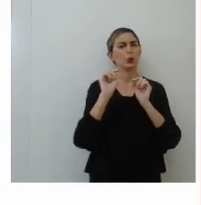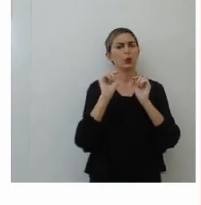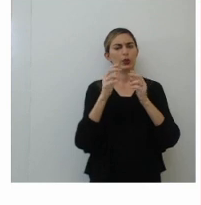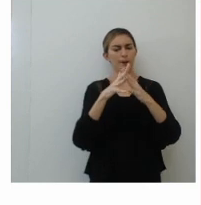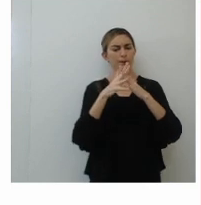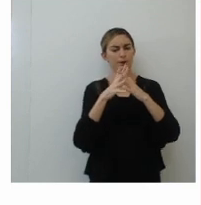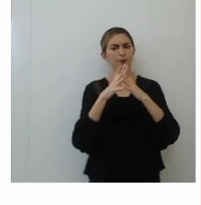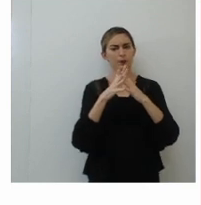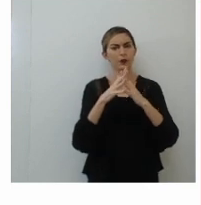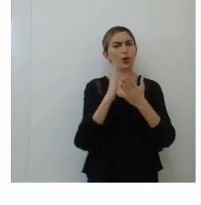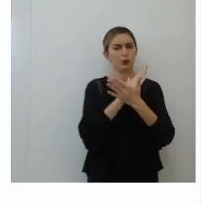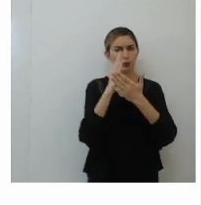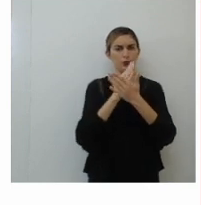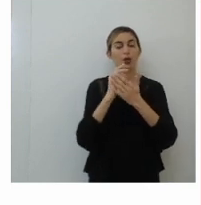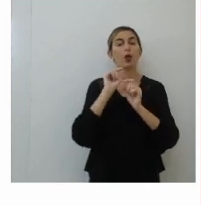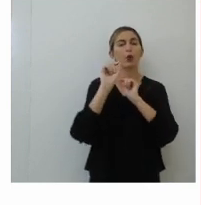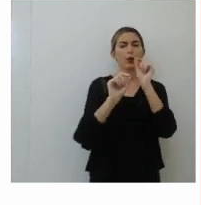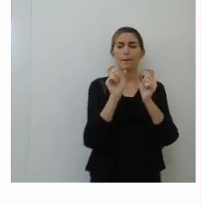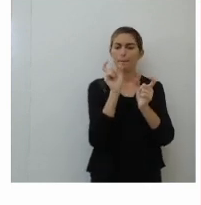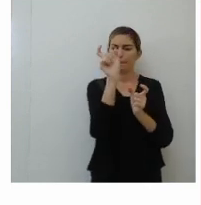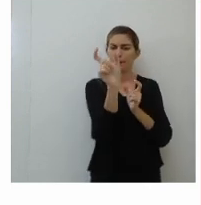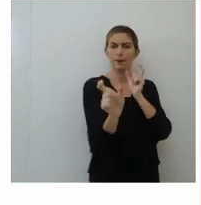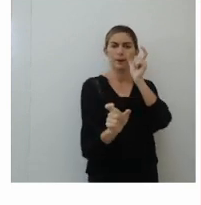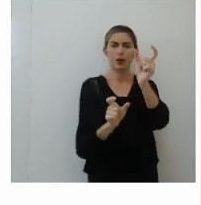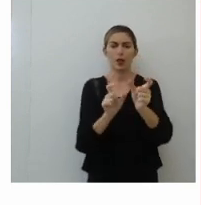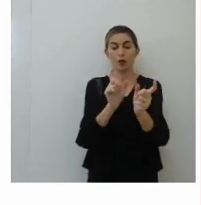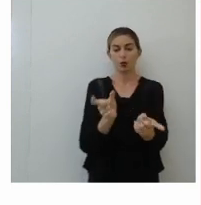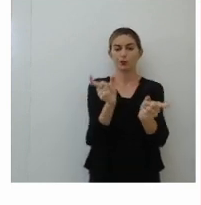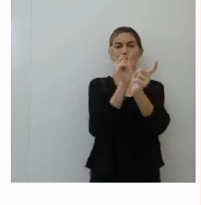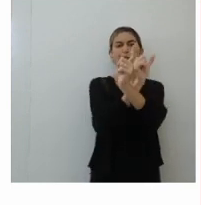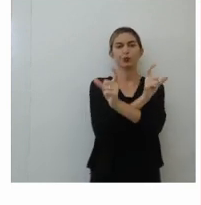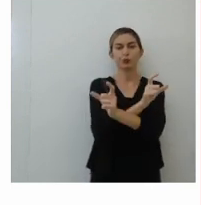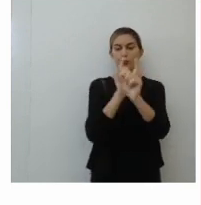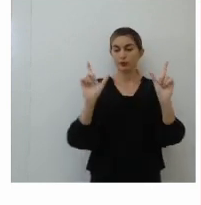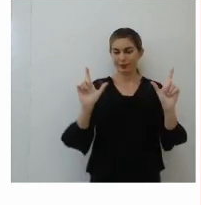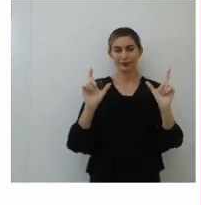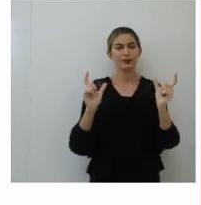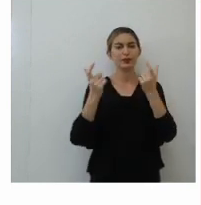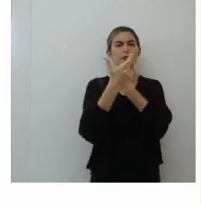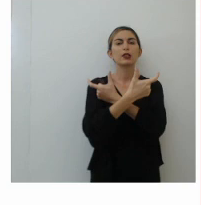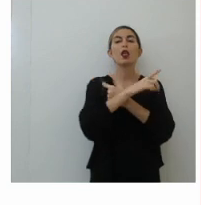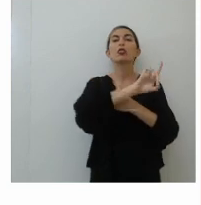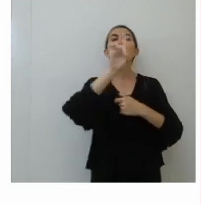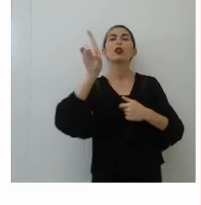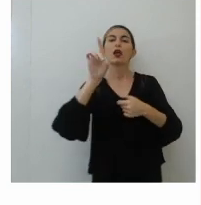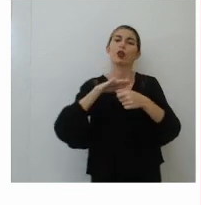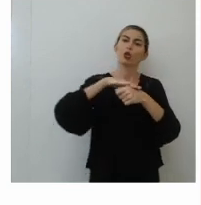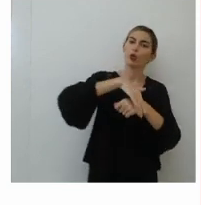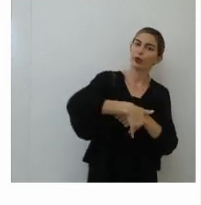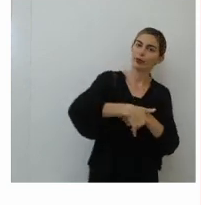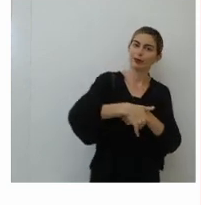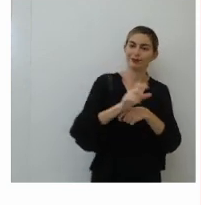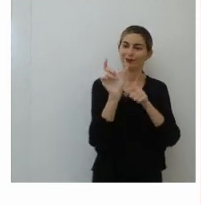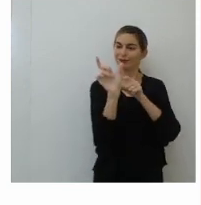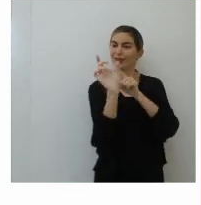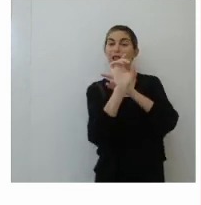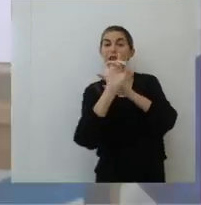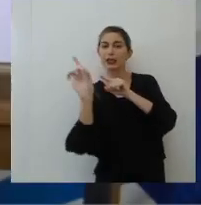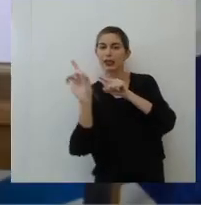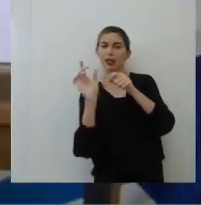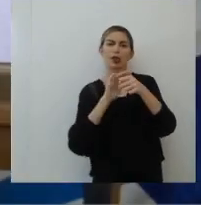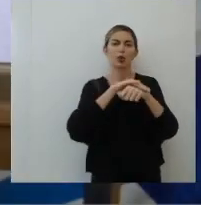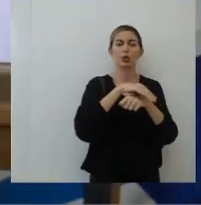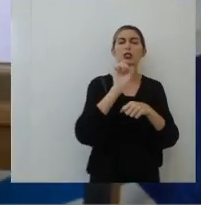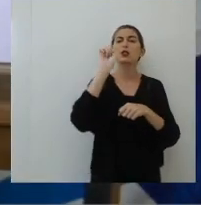Atenção, antítese são palavras contrárias. Por exemplo, qual é o contrário de dia? Noite. Qual é o contrário de